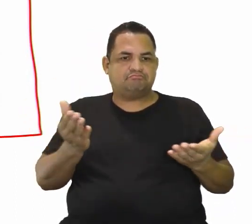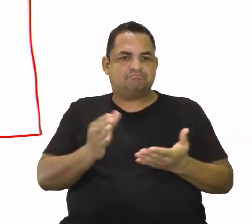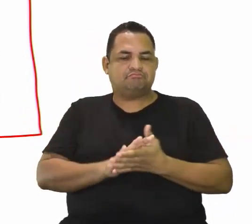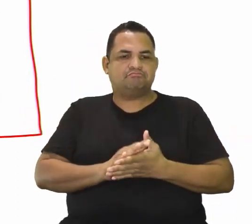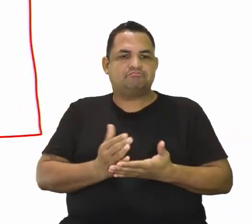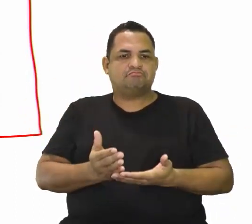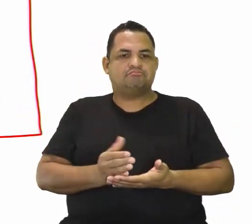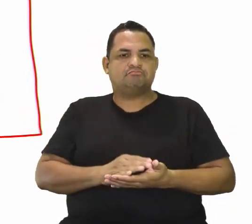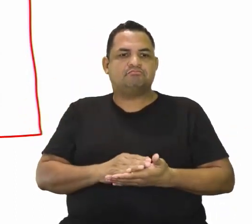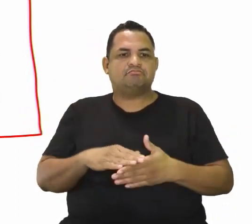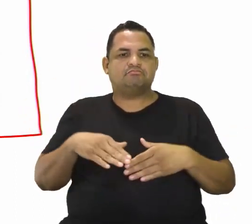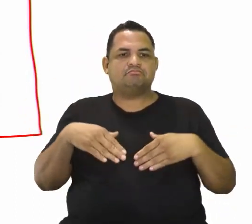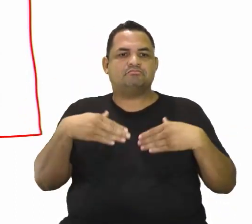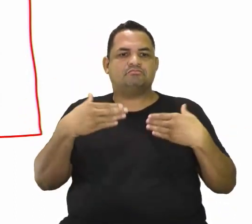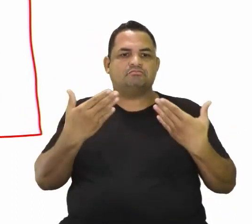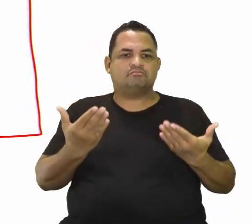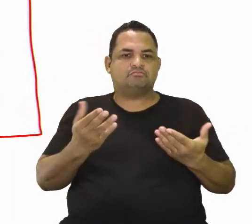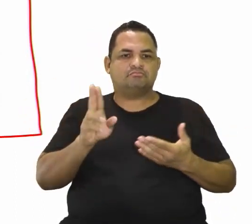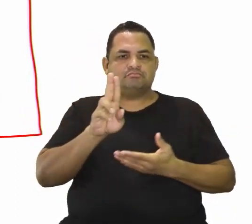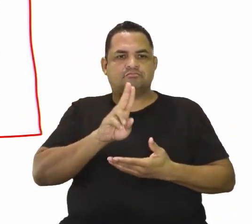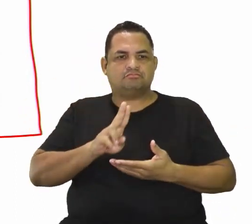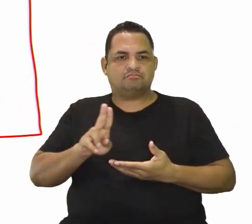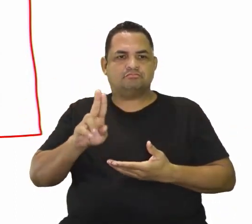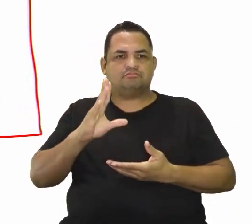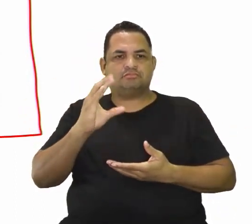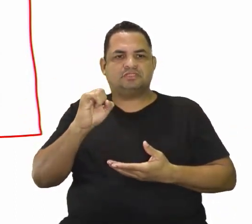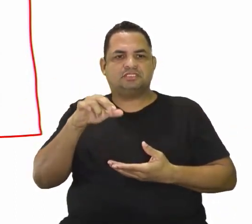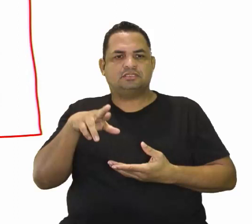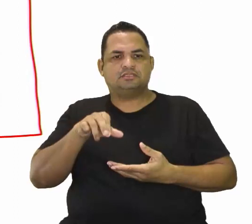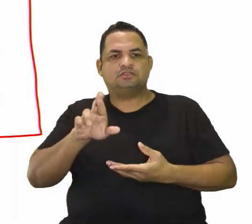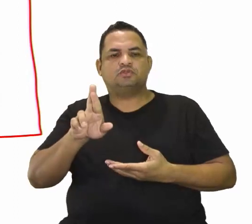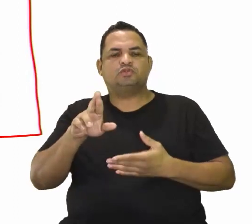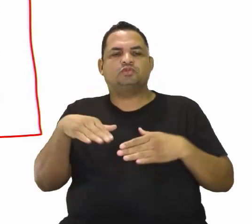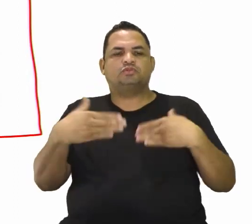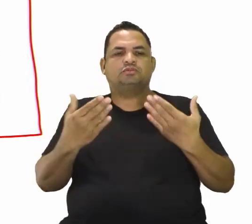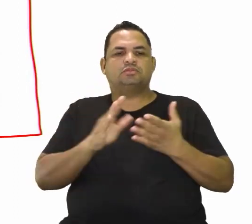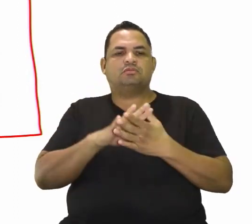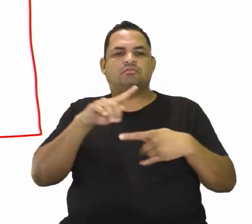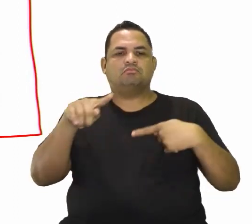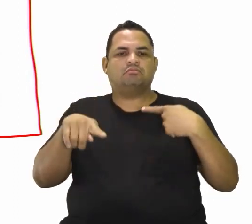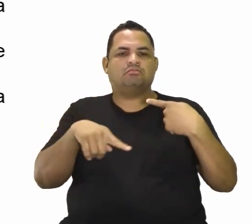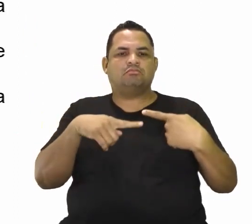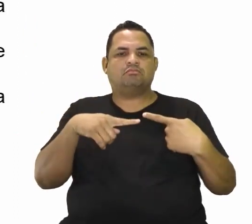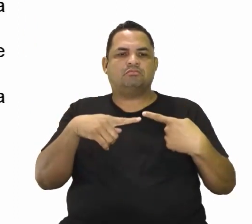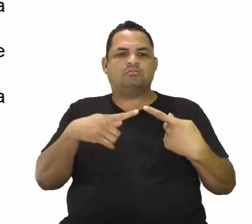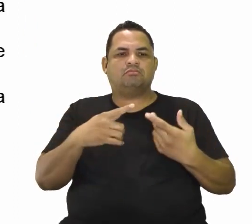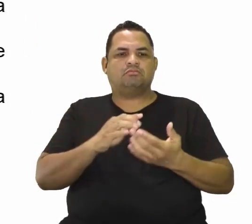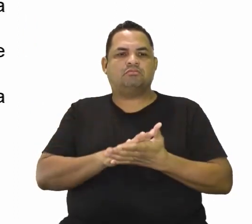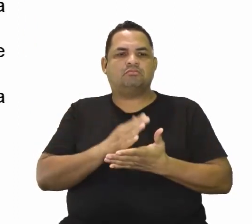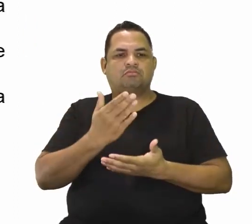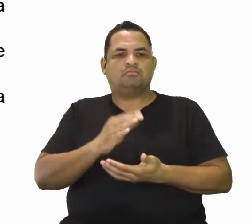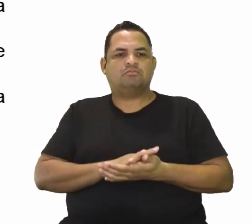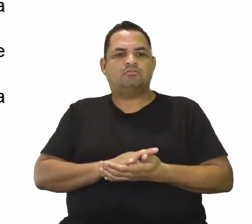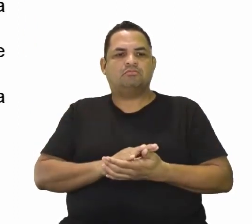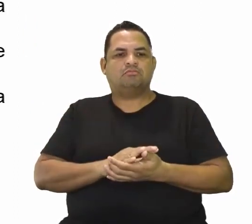Claro, senhores. Quando você utiliza a censura, o teu objetivo é o quê? É isso